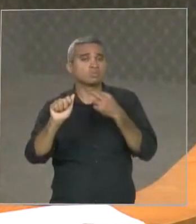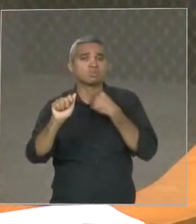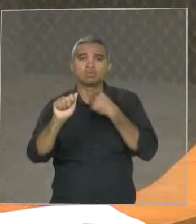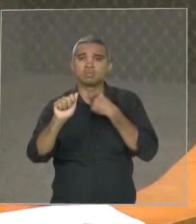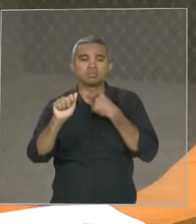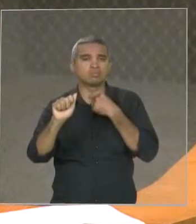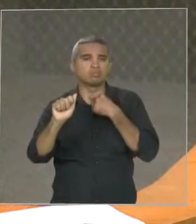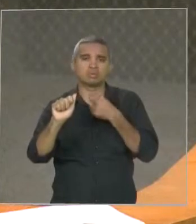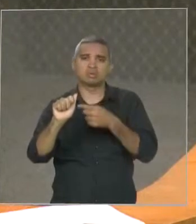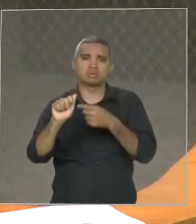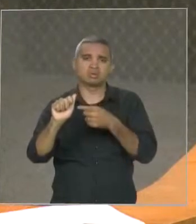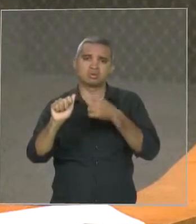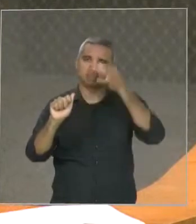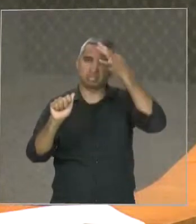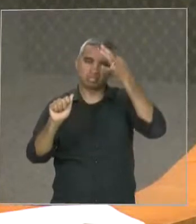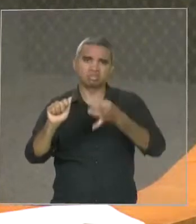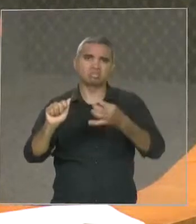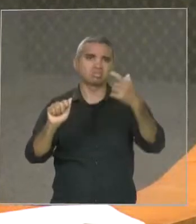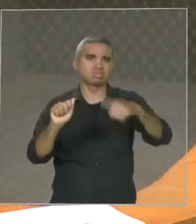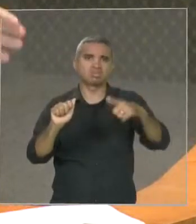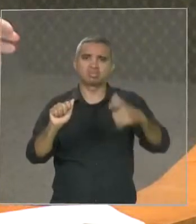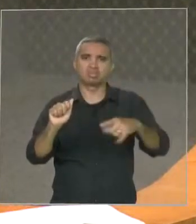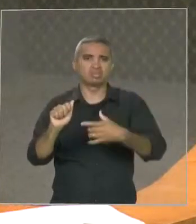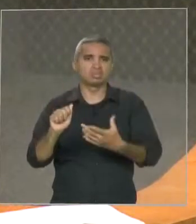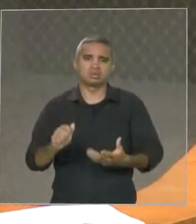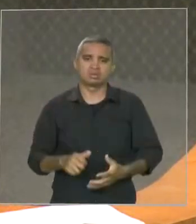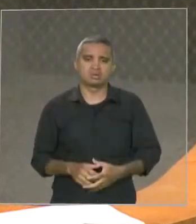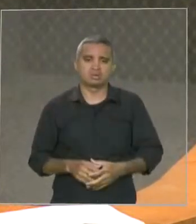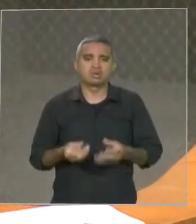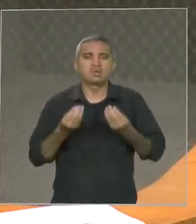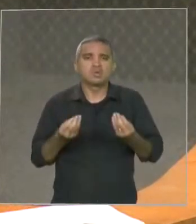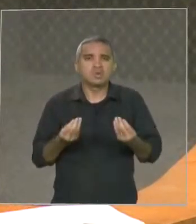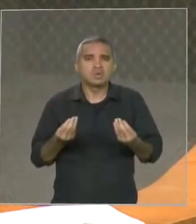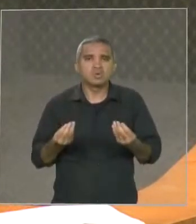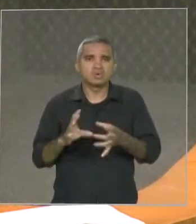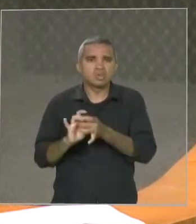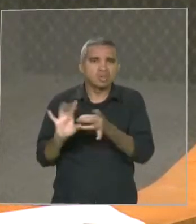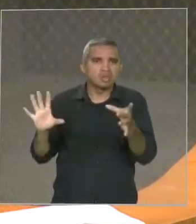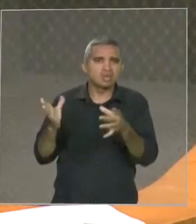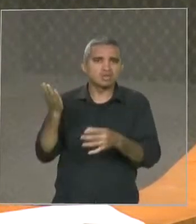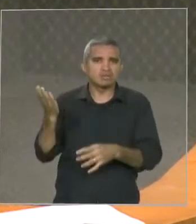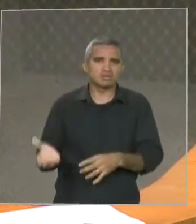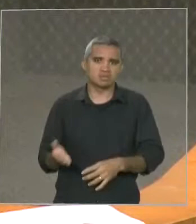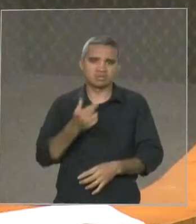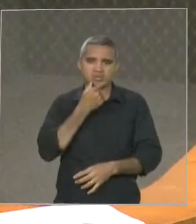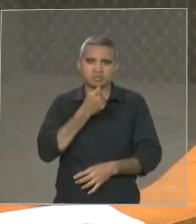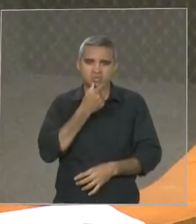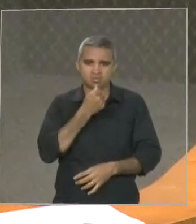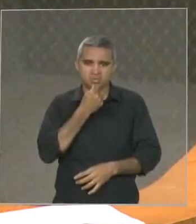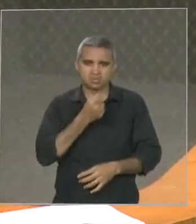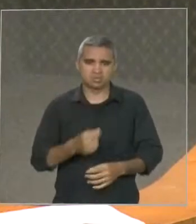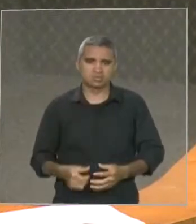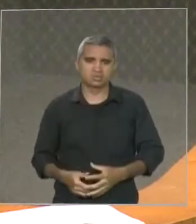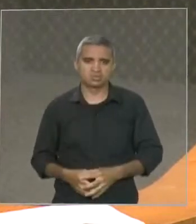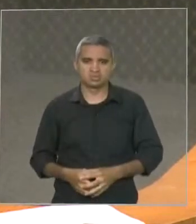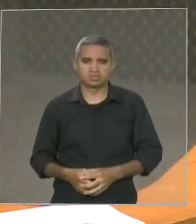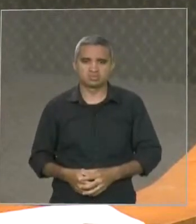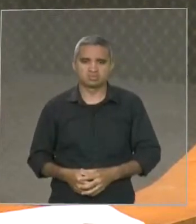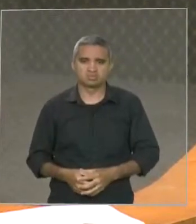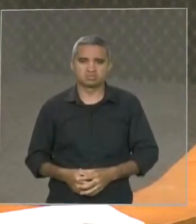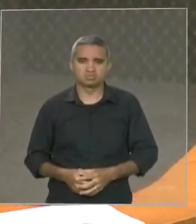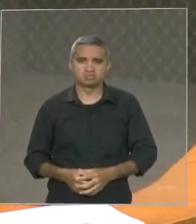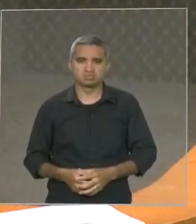esse cargo de secretário. Como é que se permite uma coisa dessa? Nós vimos a repercussão lá da delegacia de